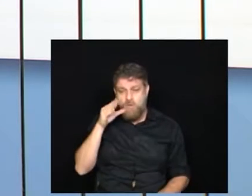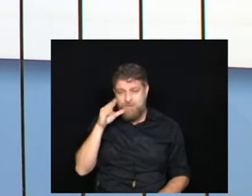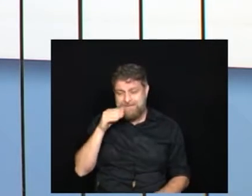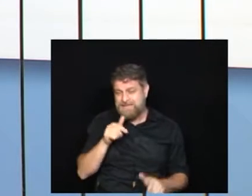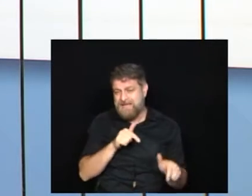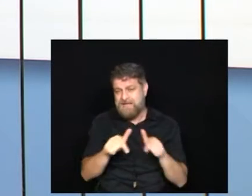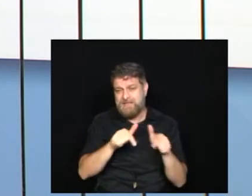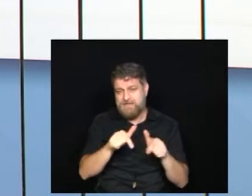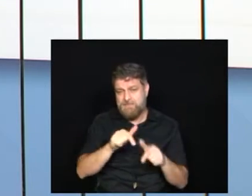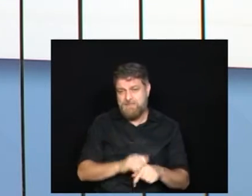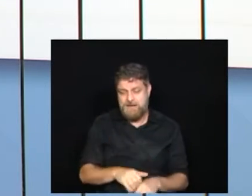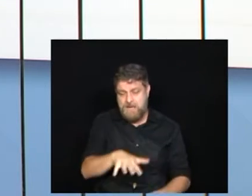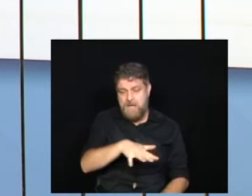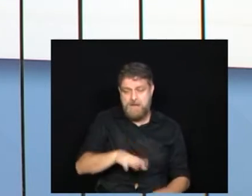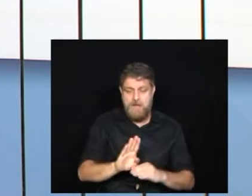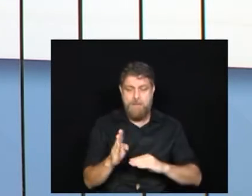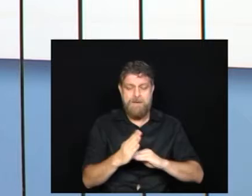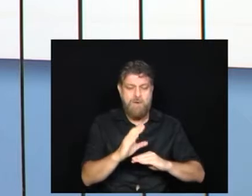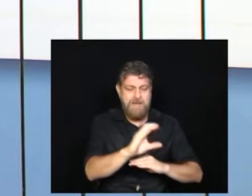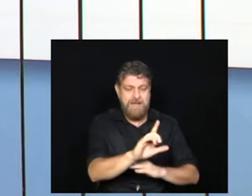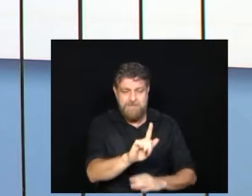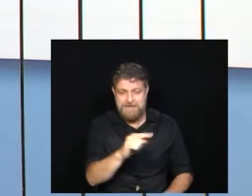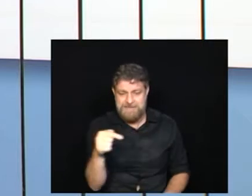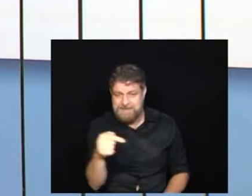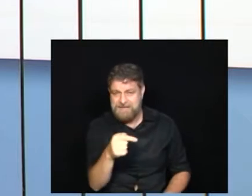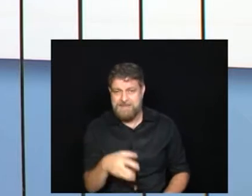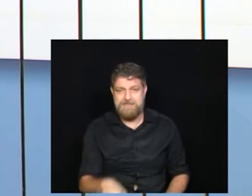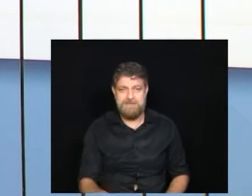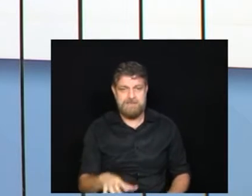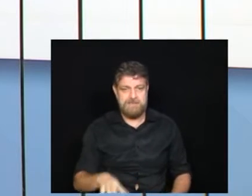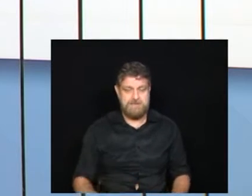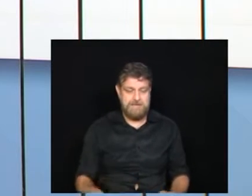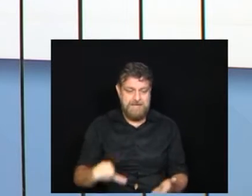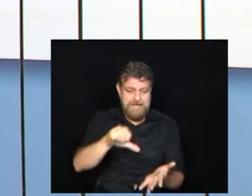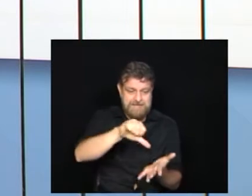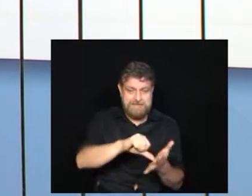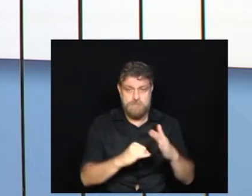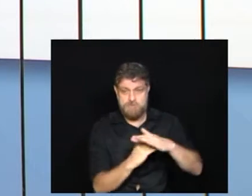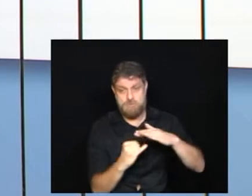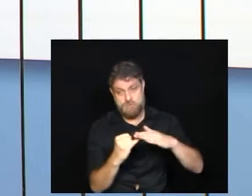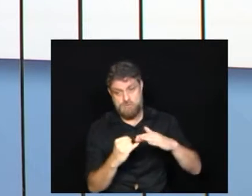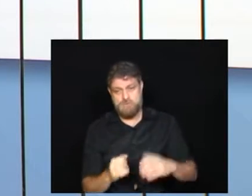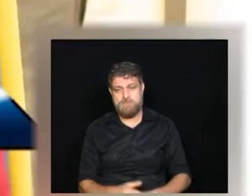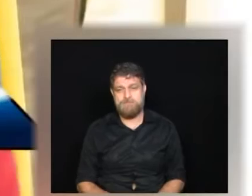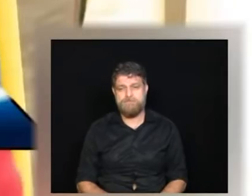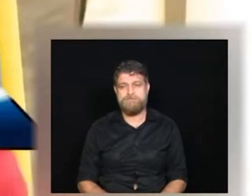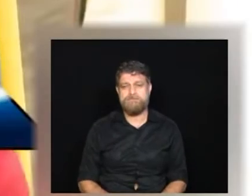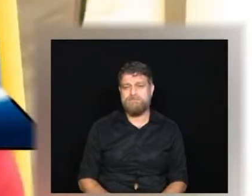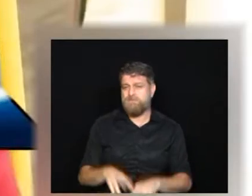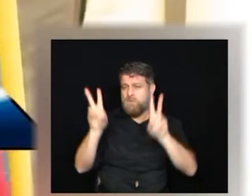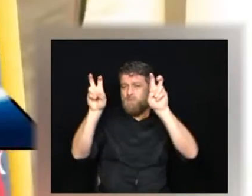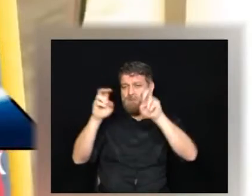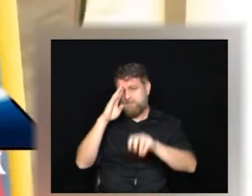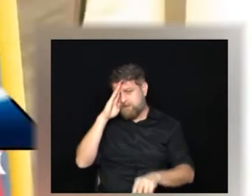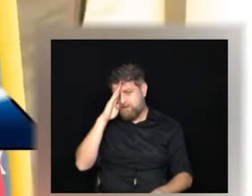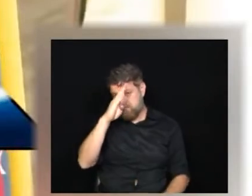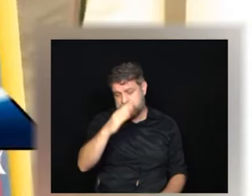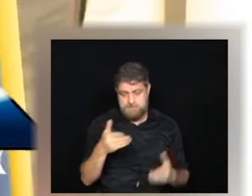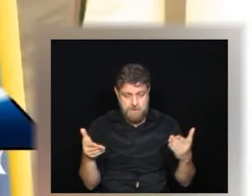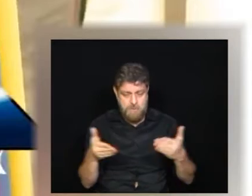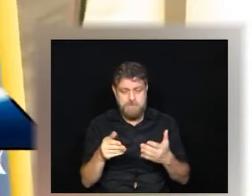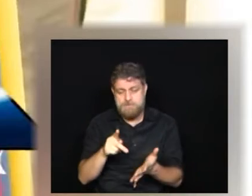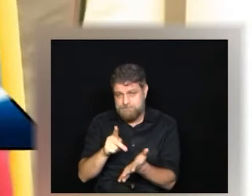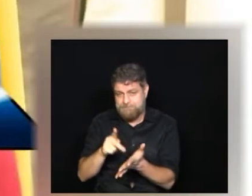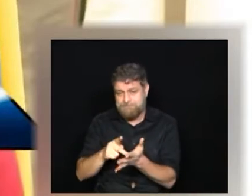atuam na região do Campo Grande, onde está localizada a sede do Instituto. O tema central de hoje foi, de